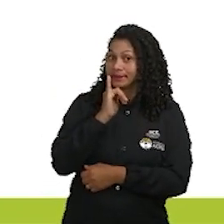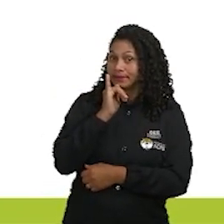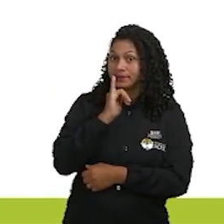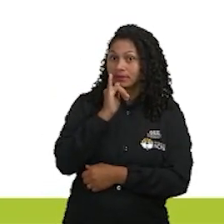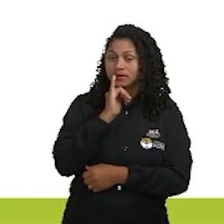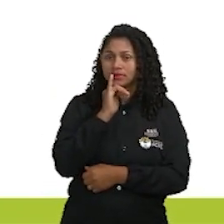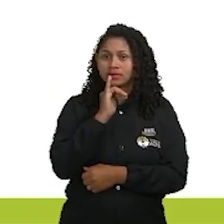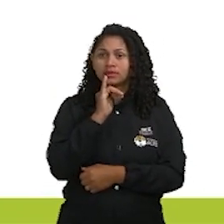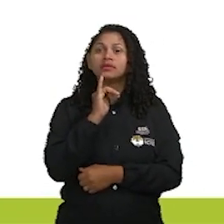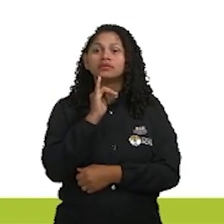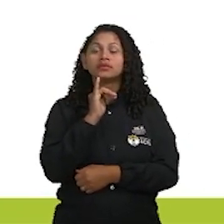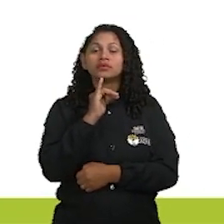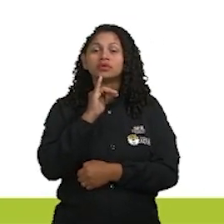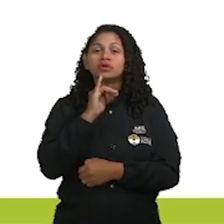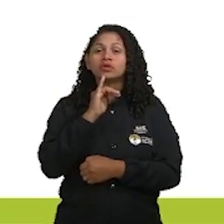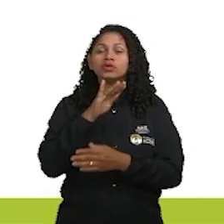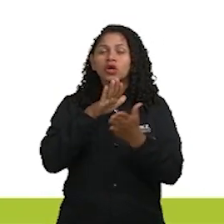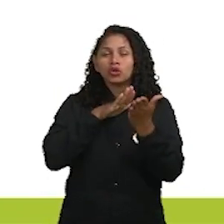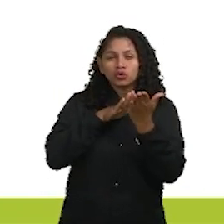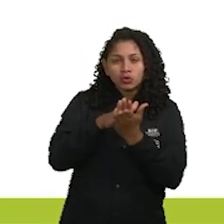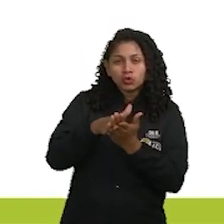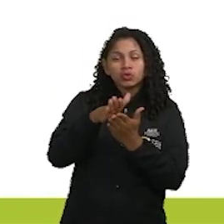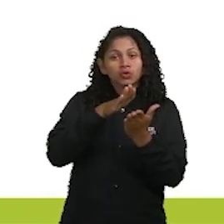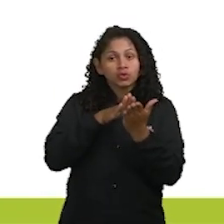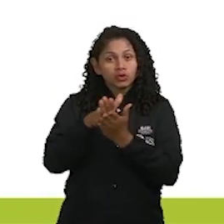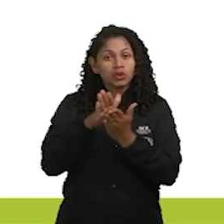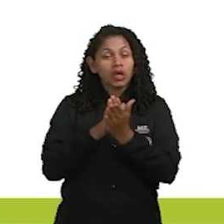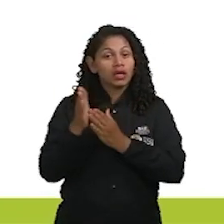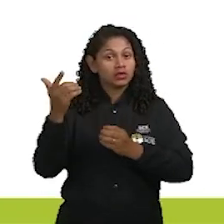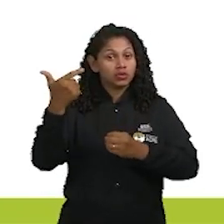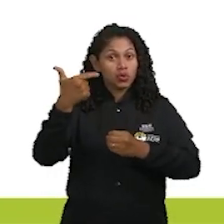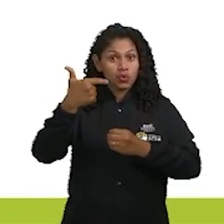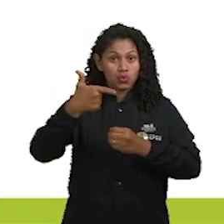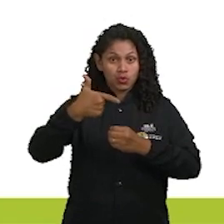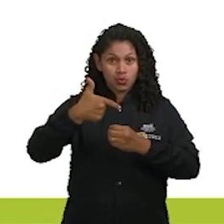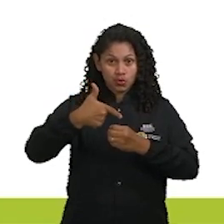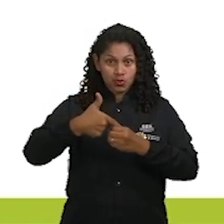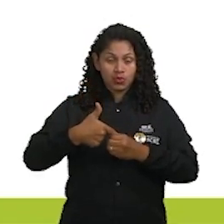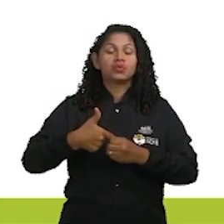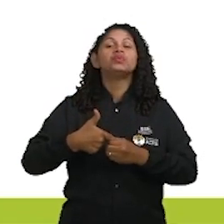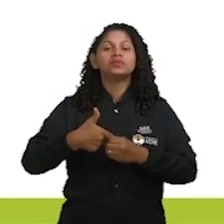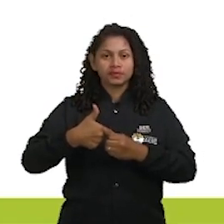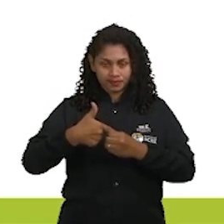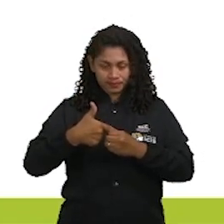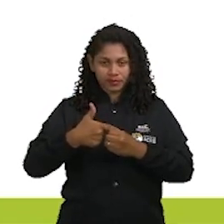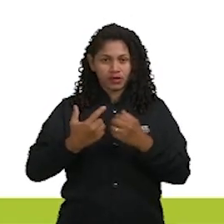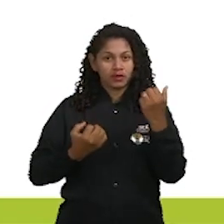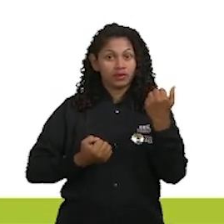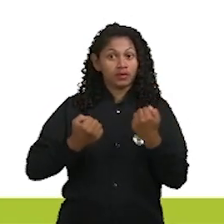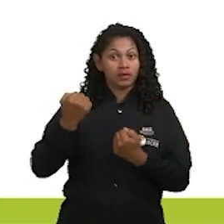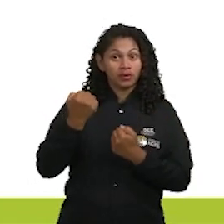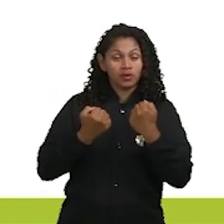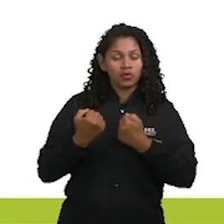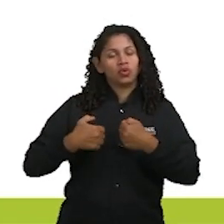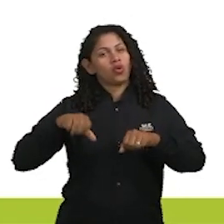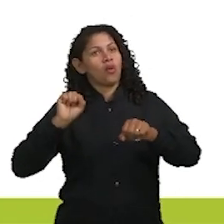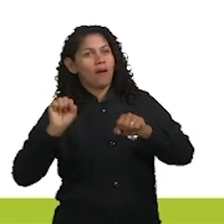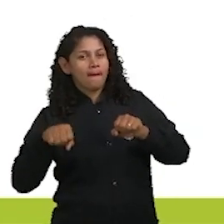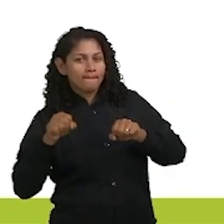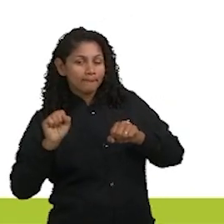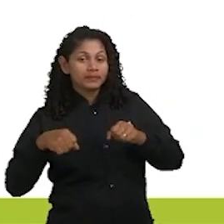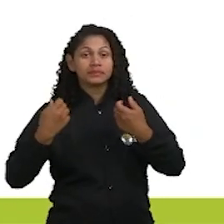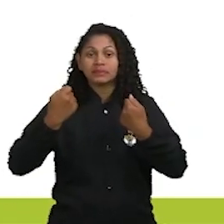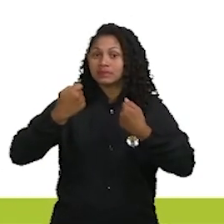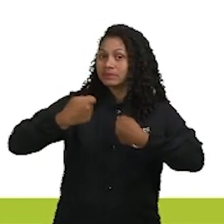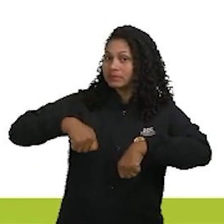combustão de combustíveis nos veículos. Então, todos os automóveis, para entrar em funcionamento, né, ele